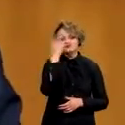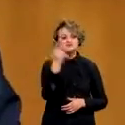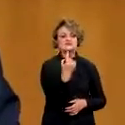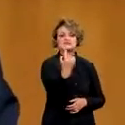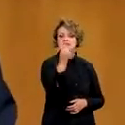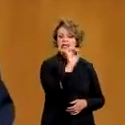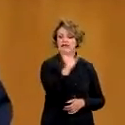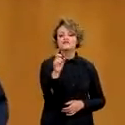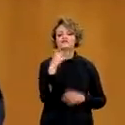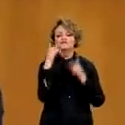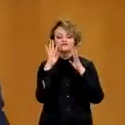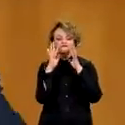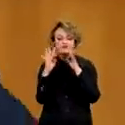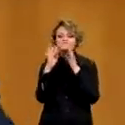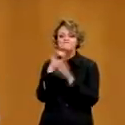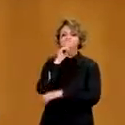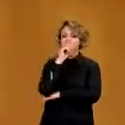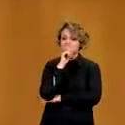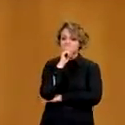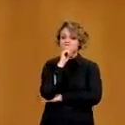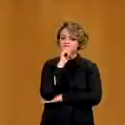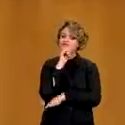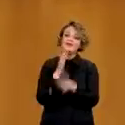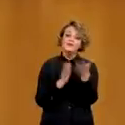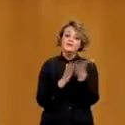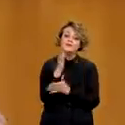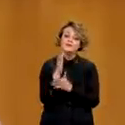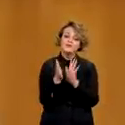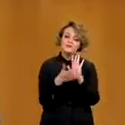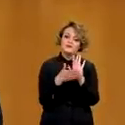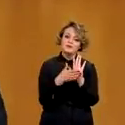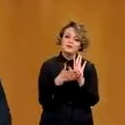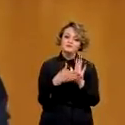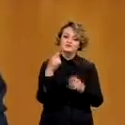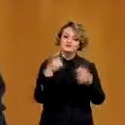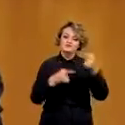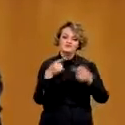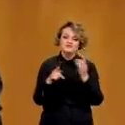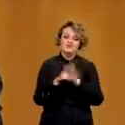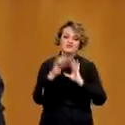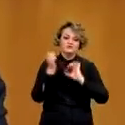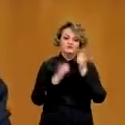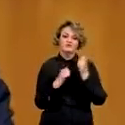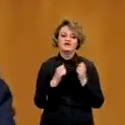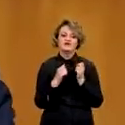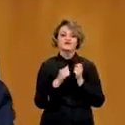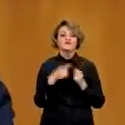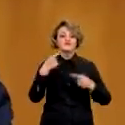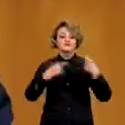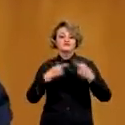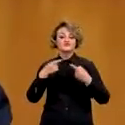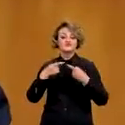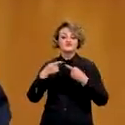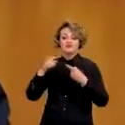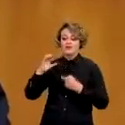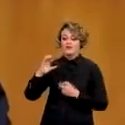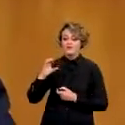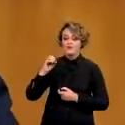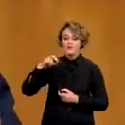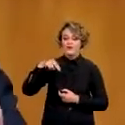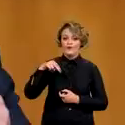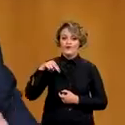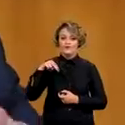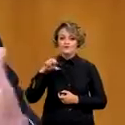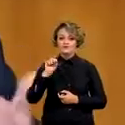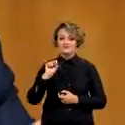falar e nós aprovamos o arcabouço de uma proposta de política industrial que deve ser discutida no Conselhão agora, para